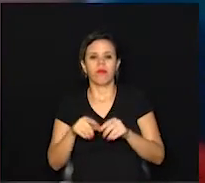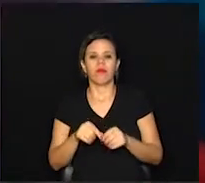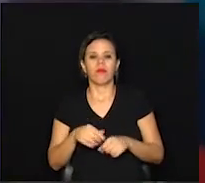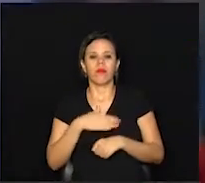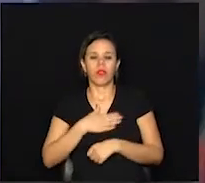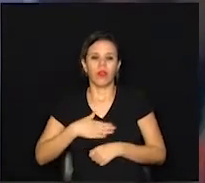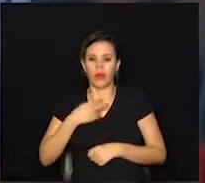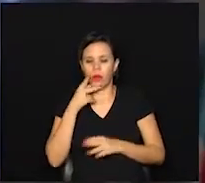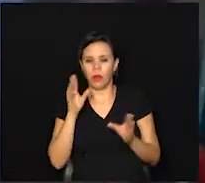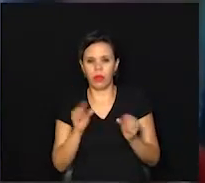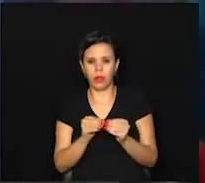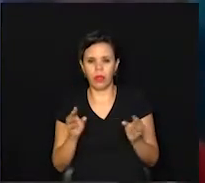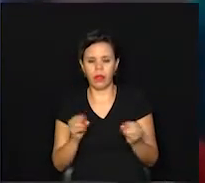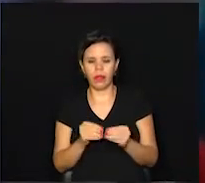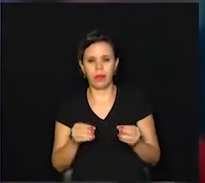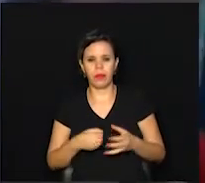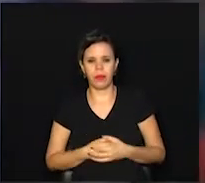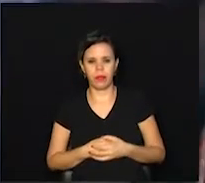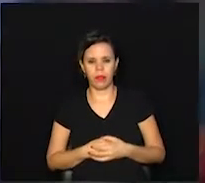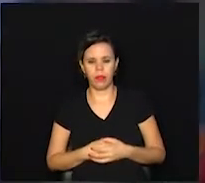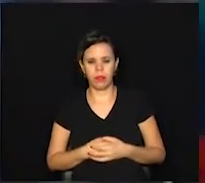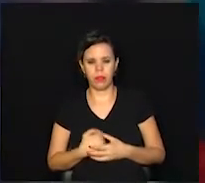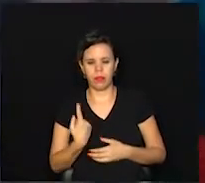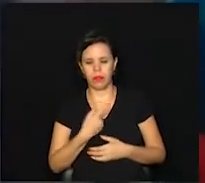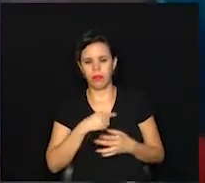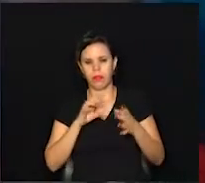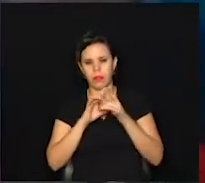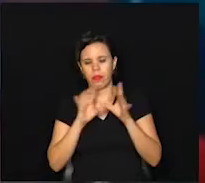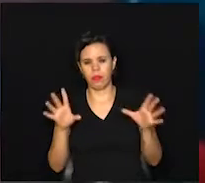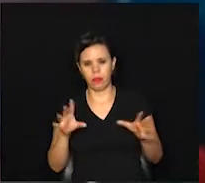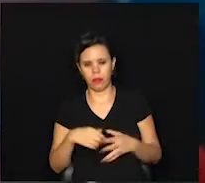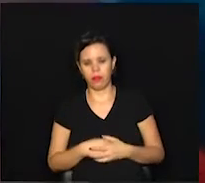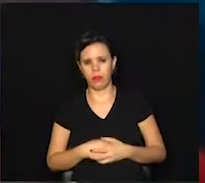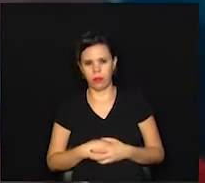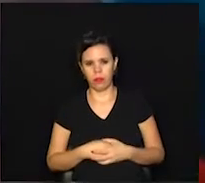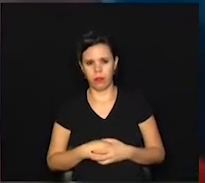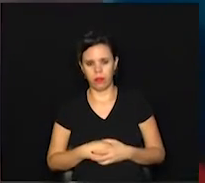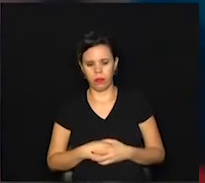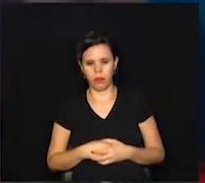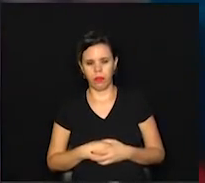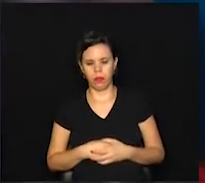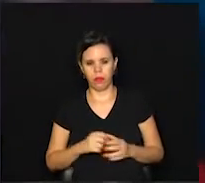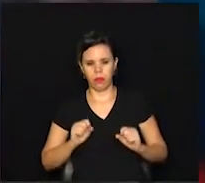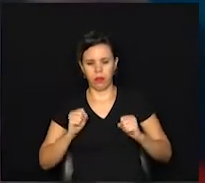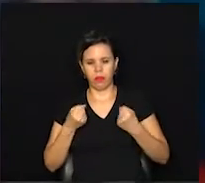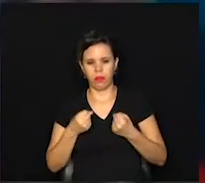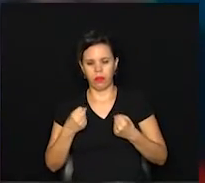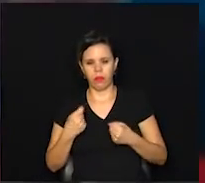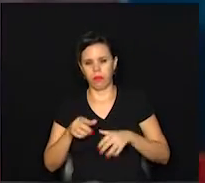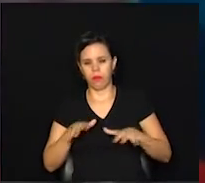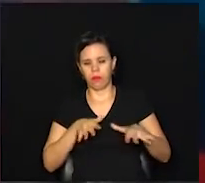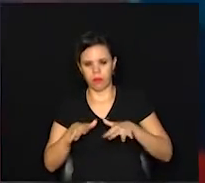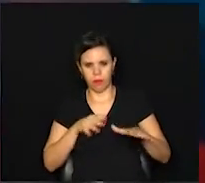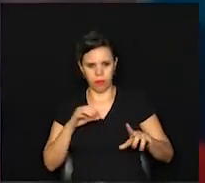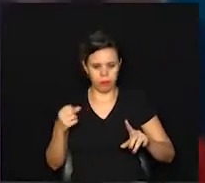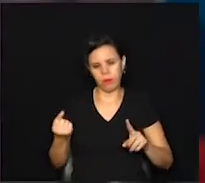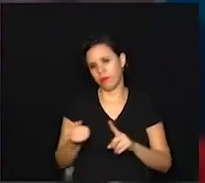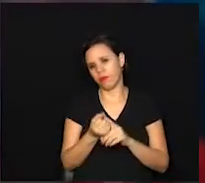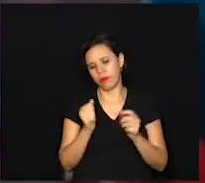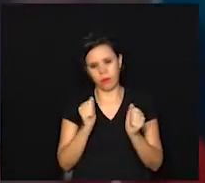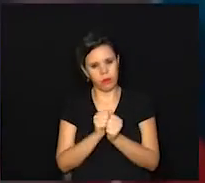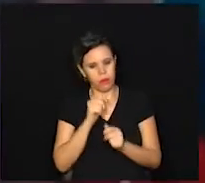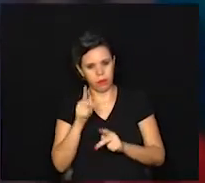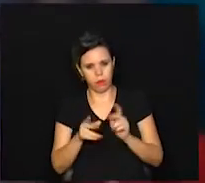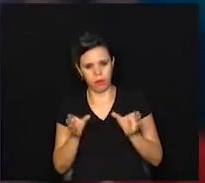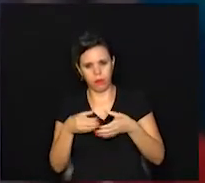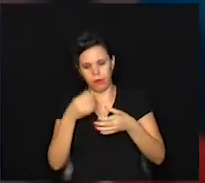de finalizar aqui, dizendo a nossa disposição, como Fórum Municipal de Defesa de Direitos Humanos, como movimento social, de construir junto com a